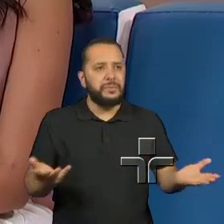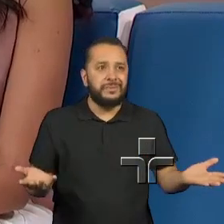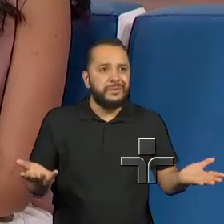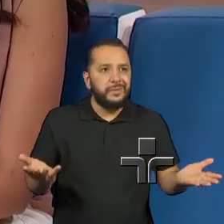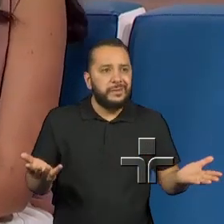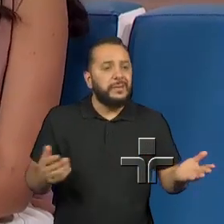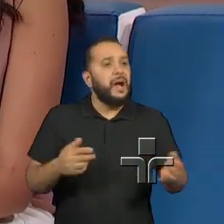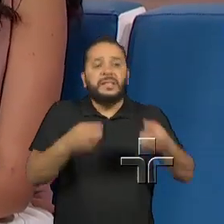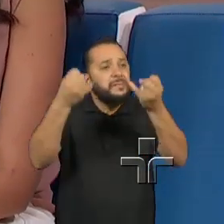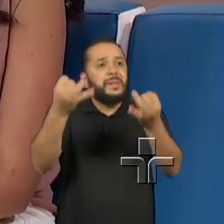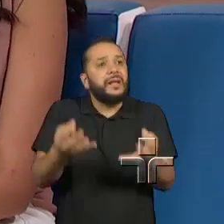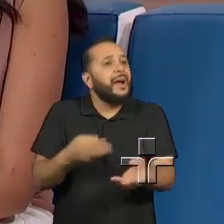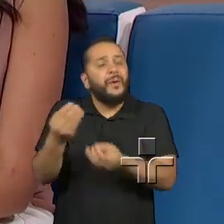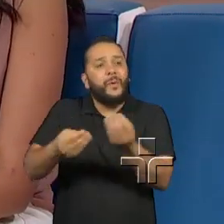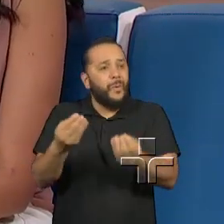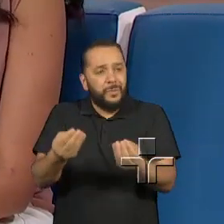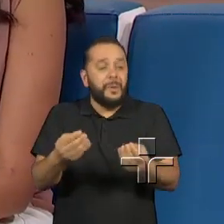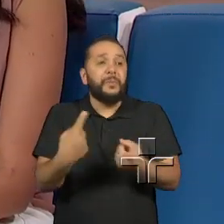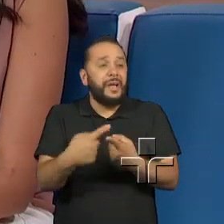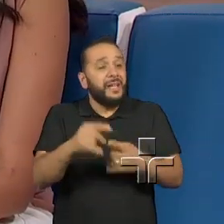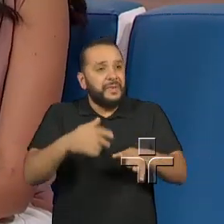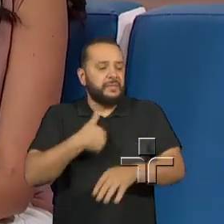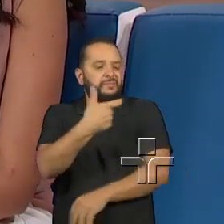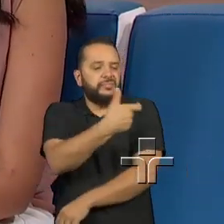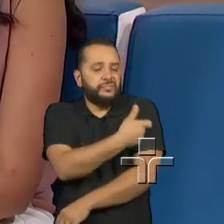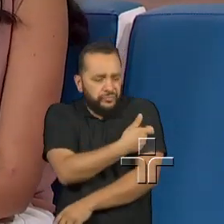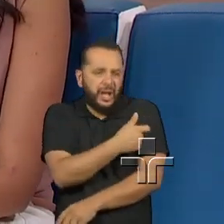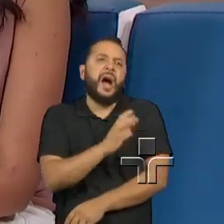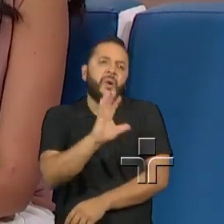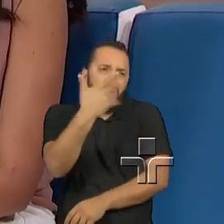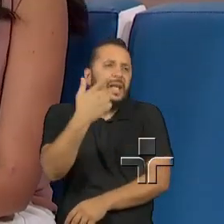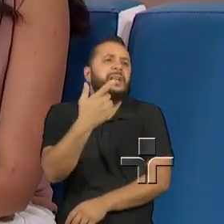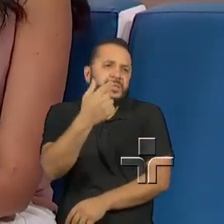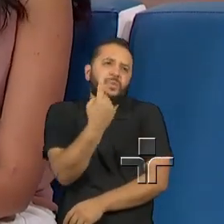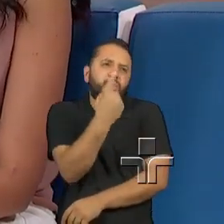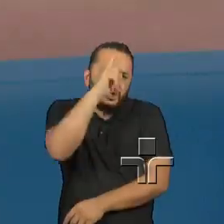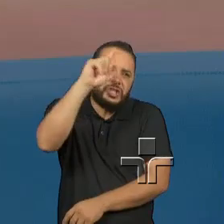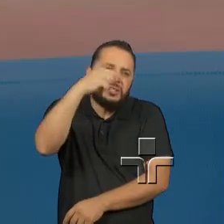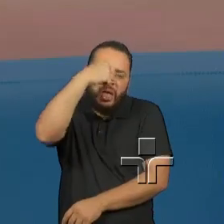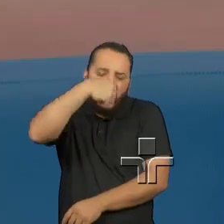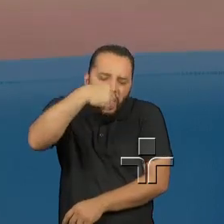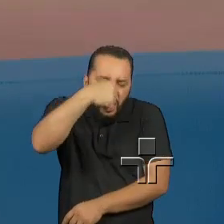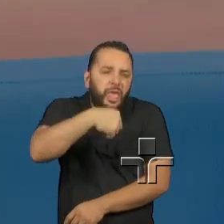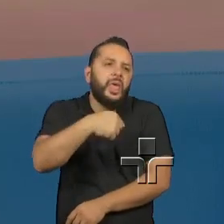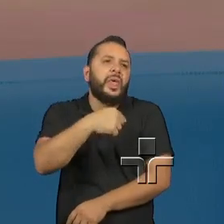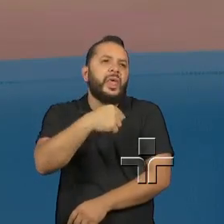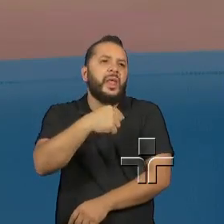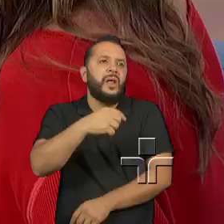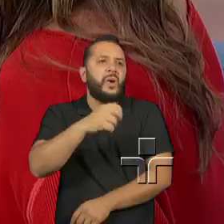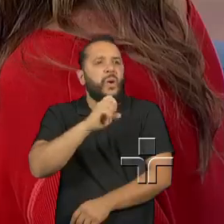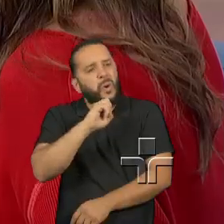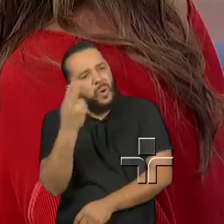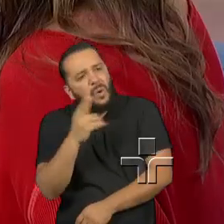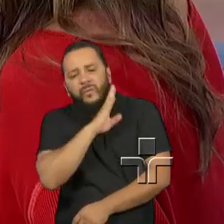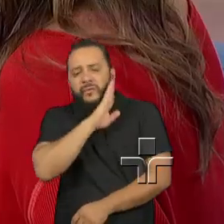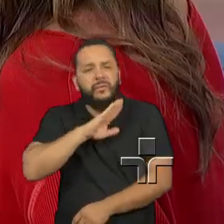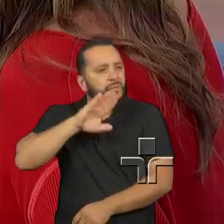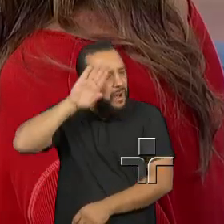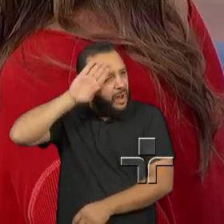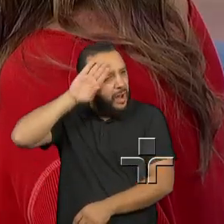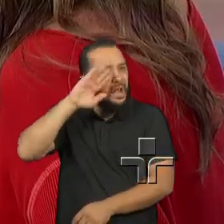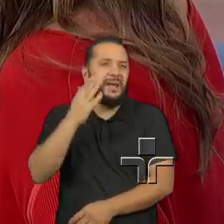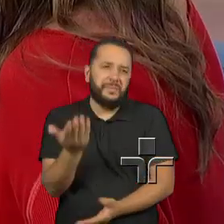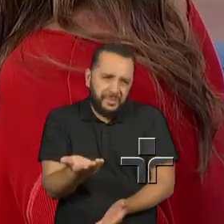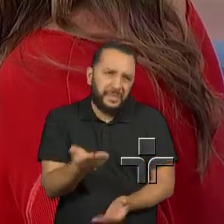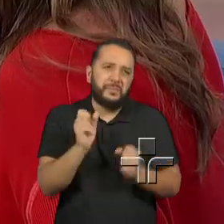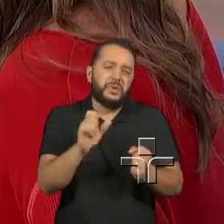né? Porque às vezes também a reação, ela é só no dia da vacina. Sim. Quer dizer, tem duas preocupações, às vezes é a reação da